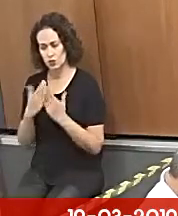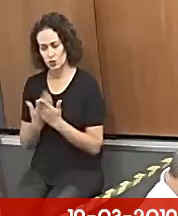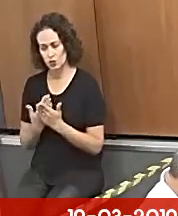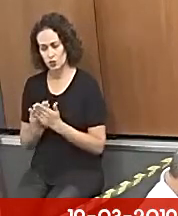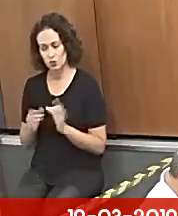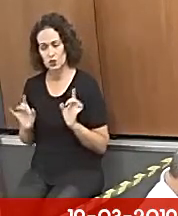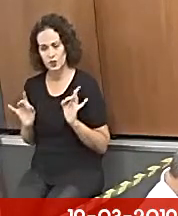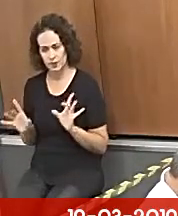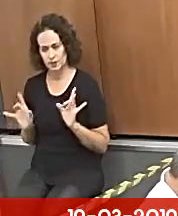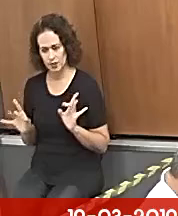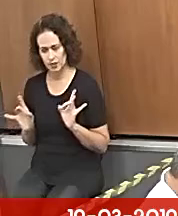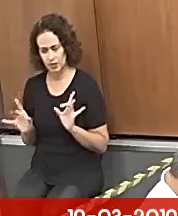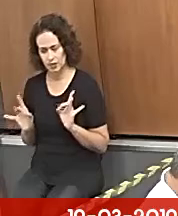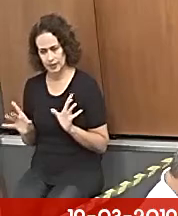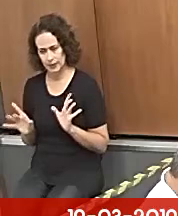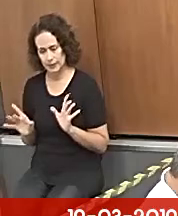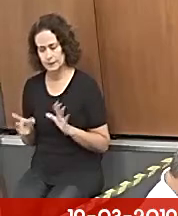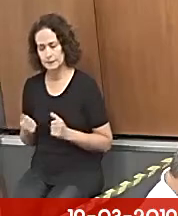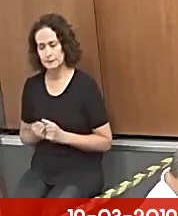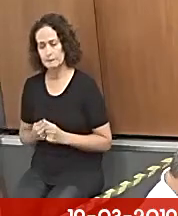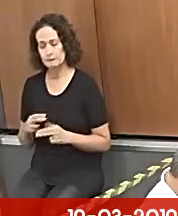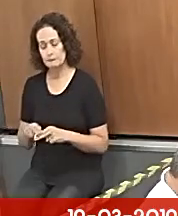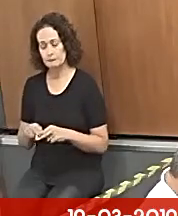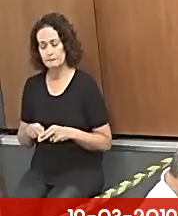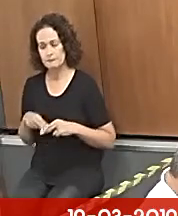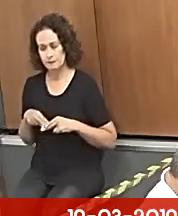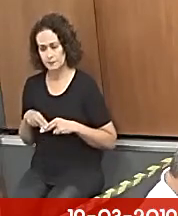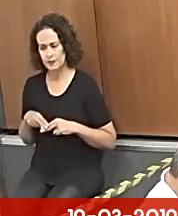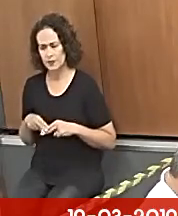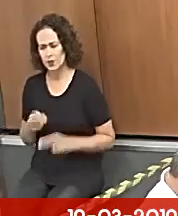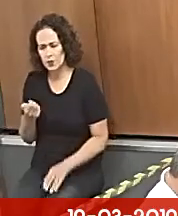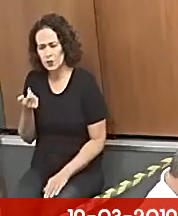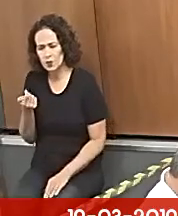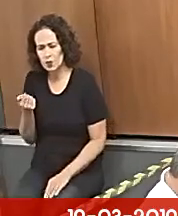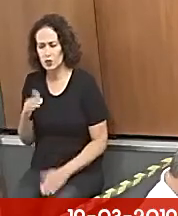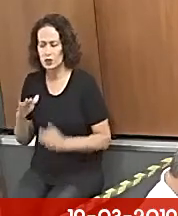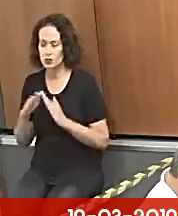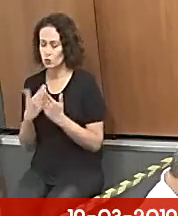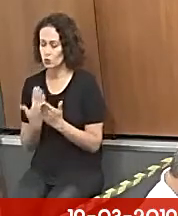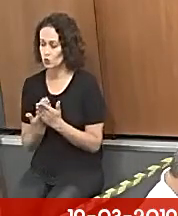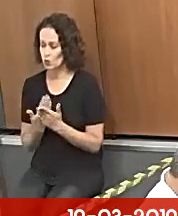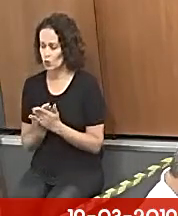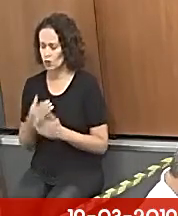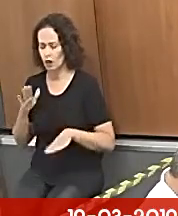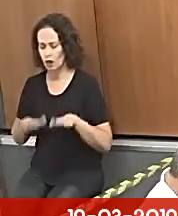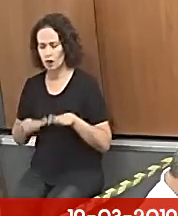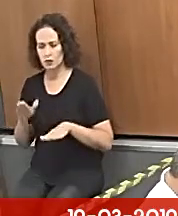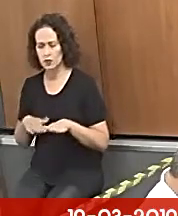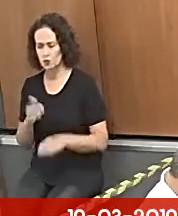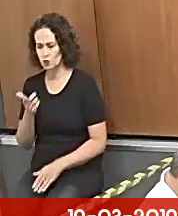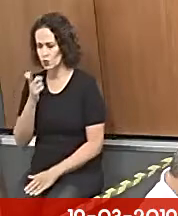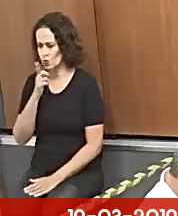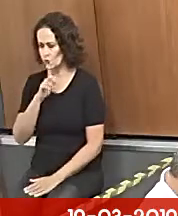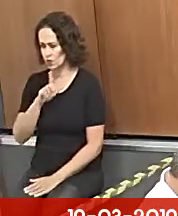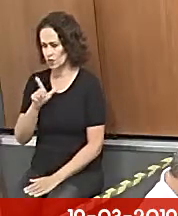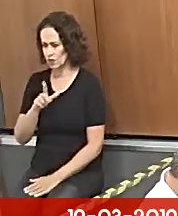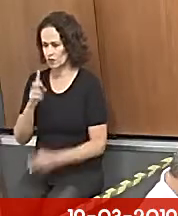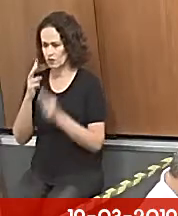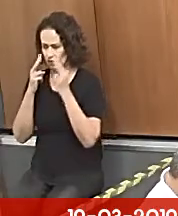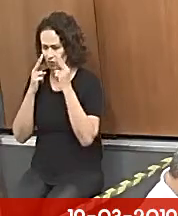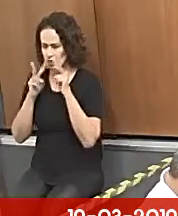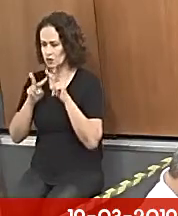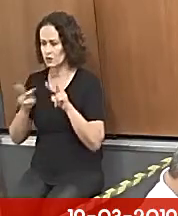devido a um número tão pequeno de escolas nem às vezes a gente não consegue essa visibilidade todo que